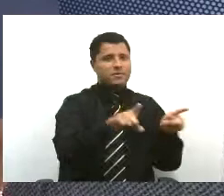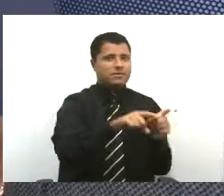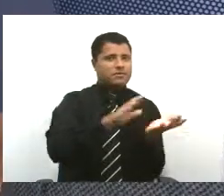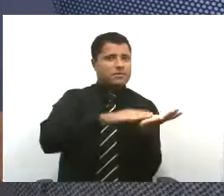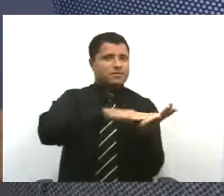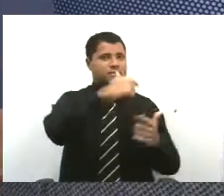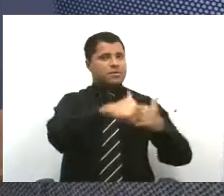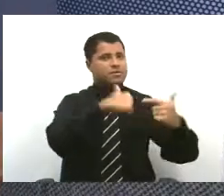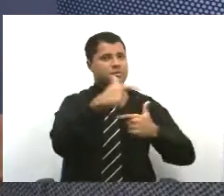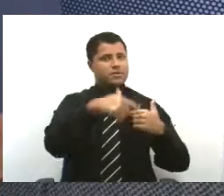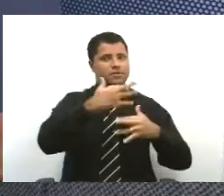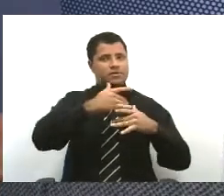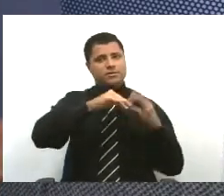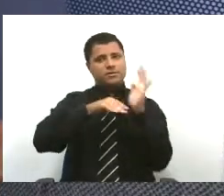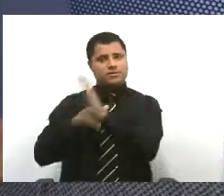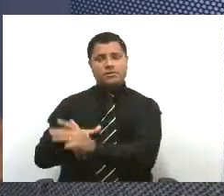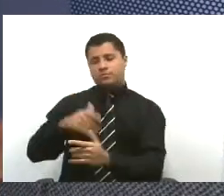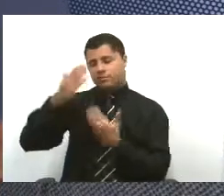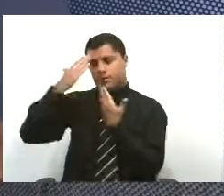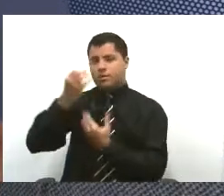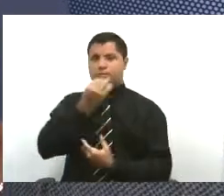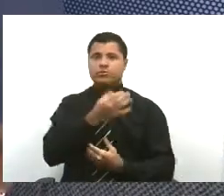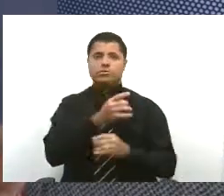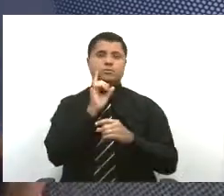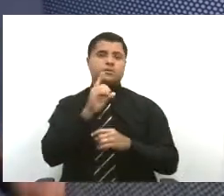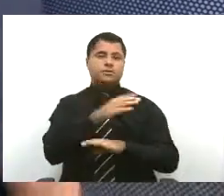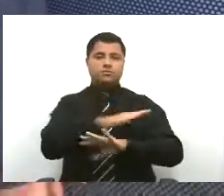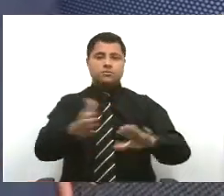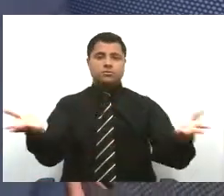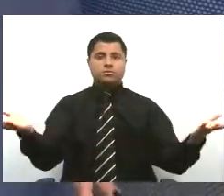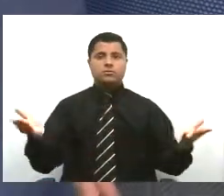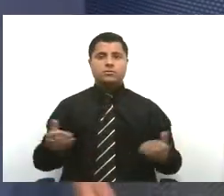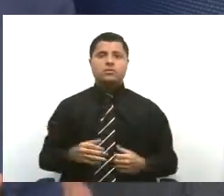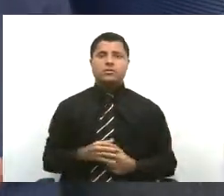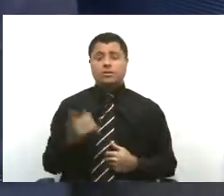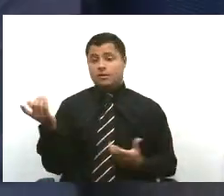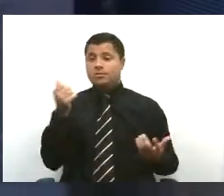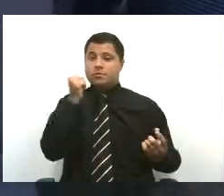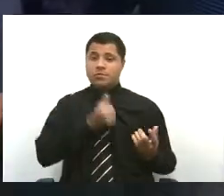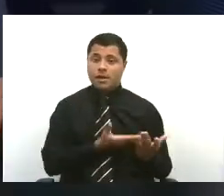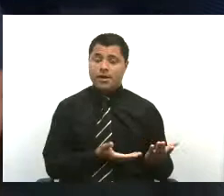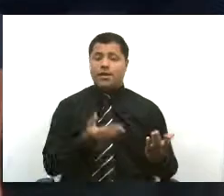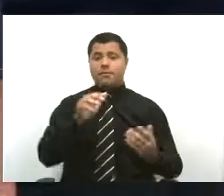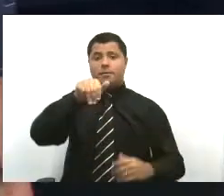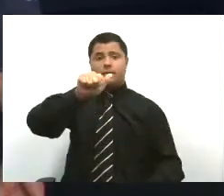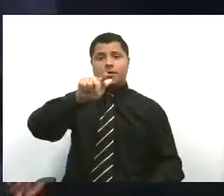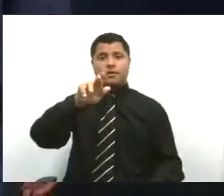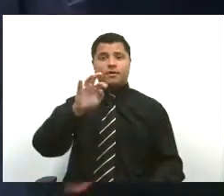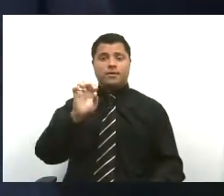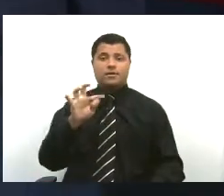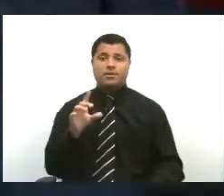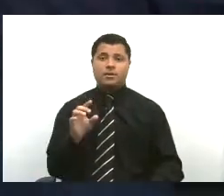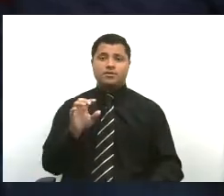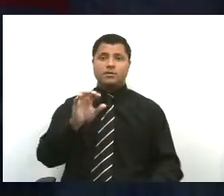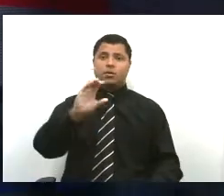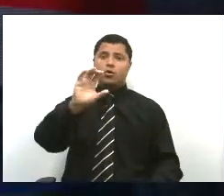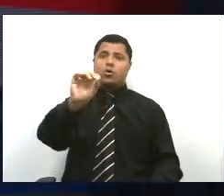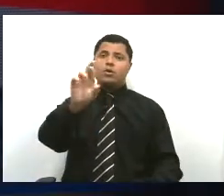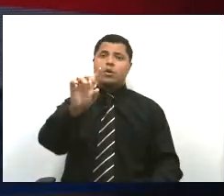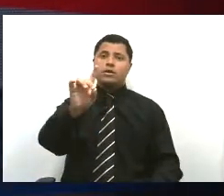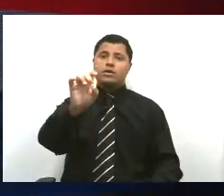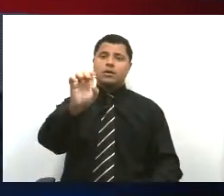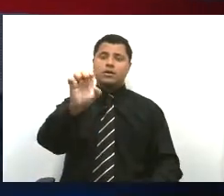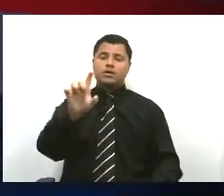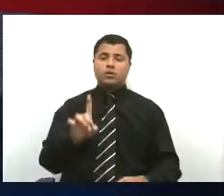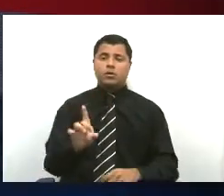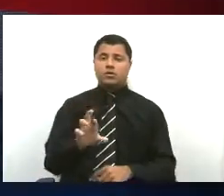trabalho que vocês têm feito na cidade. Muito obrigado. Bom dia a todos. Bom dia. Portanto, essa foi a Margarete Martins, coordenadora aqui da Defesa Civil, repetindo então que reforçou